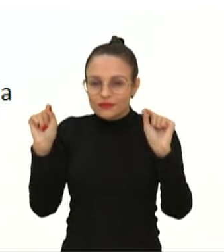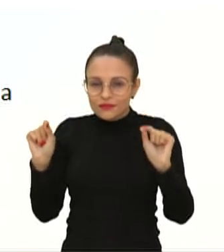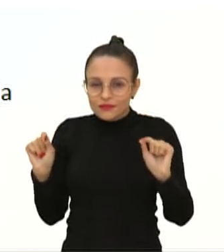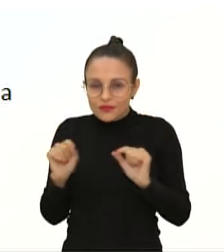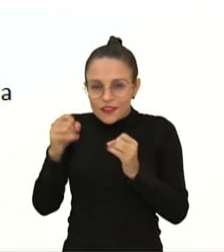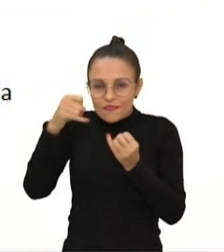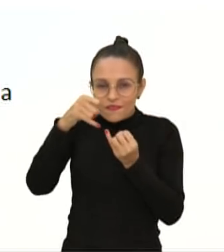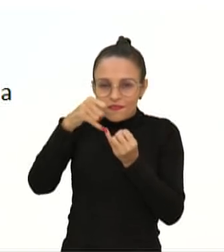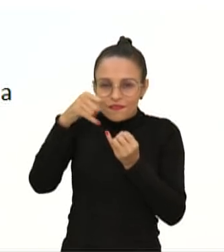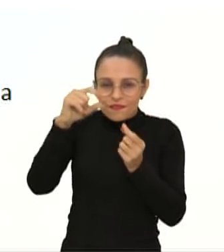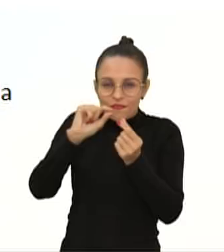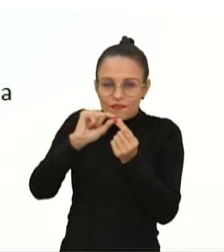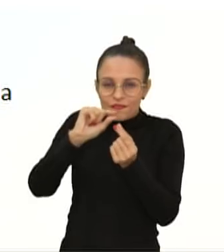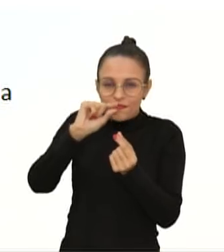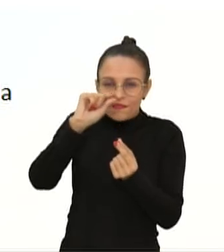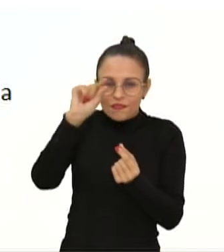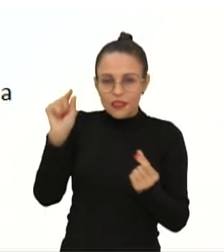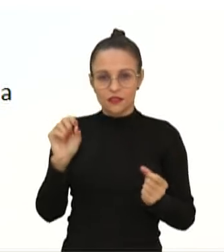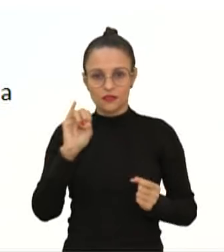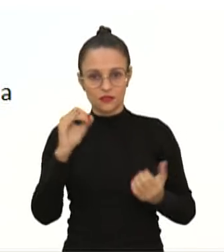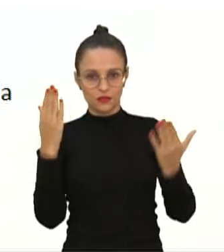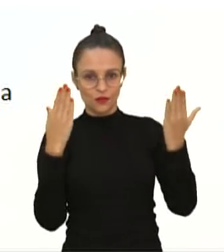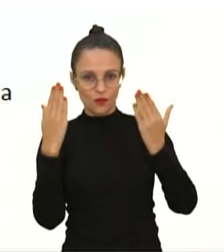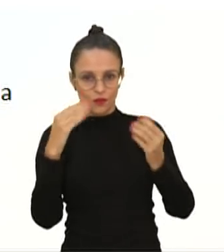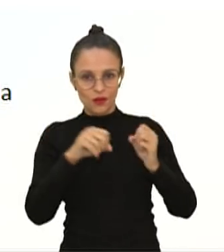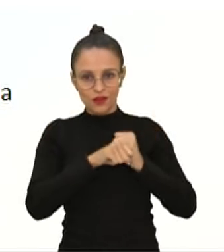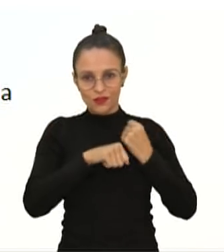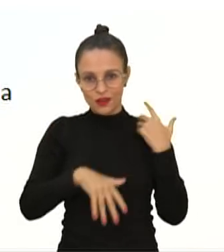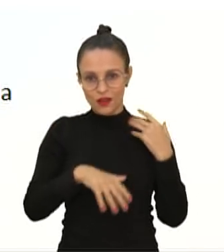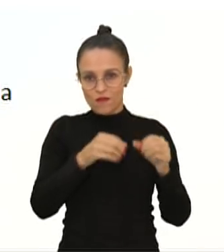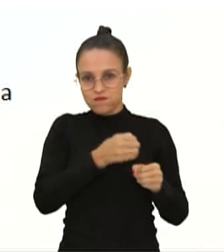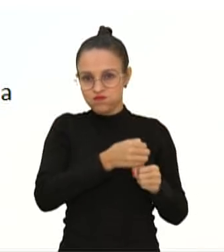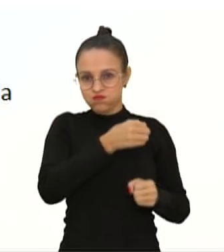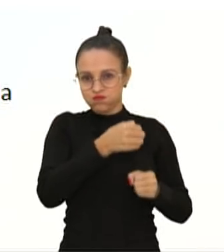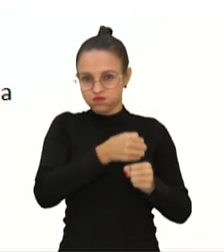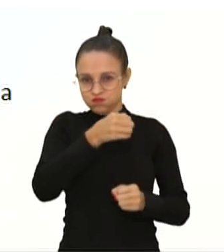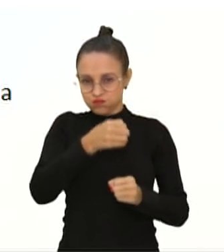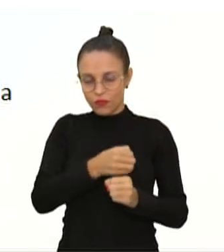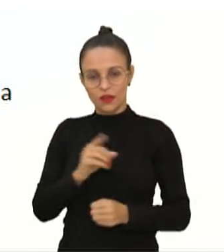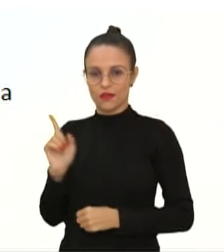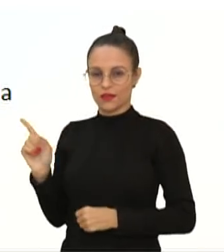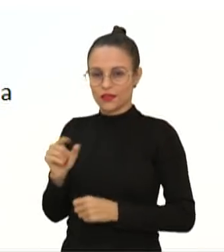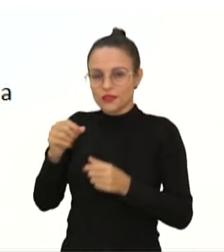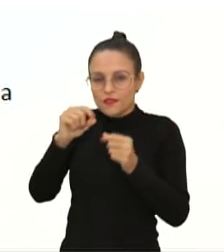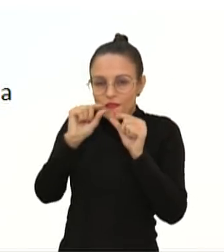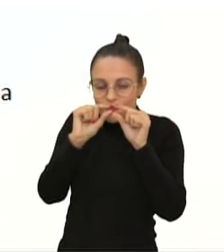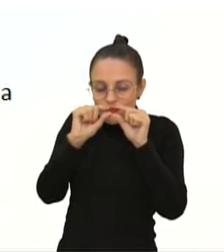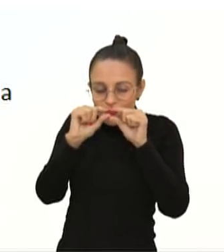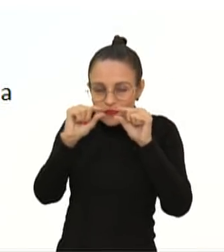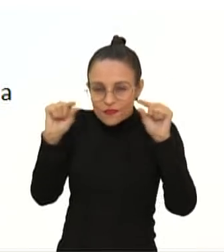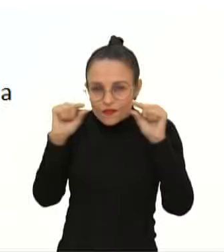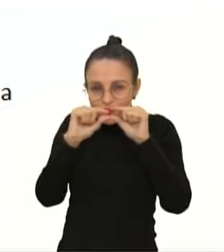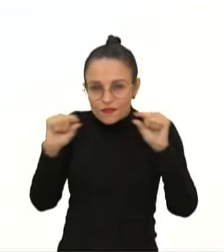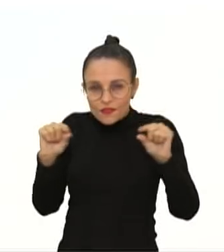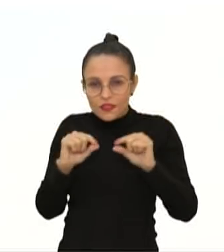mais finas, né, em relação às artérias, que a gente viu antes. As artérias têm a parede bem mais grossa,